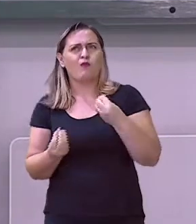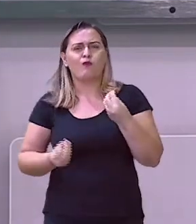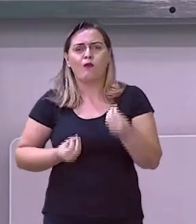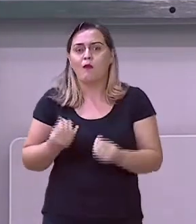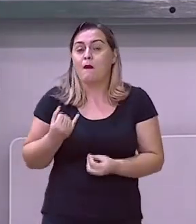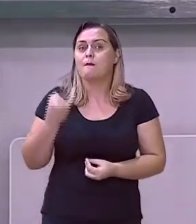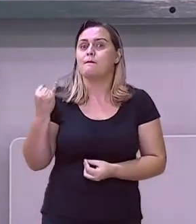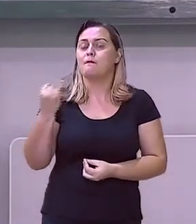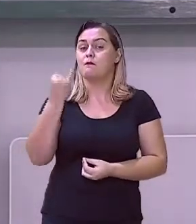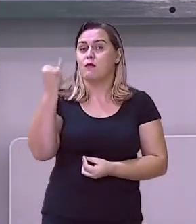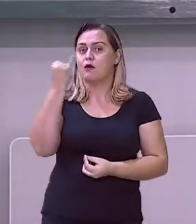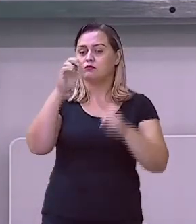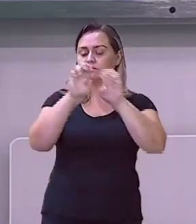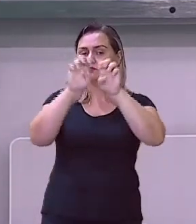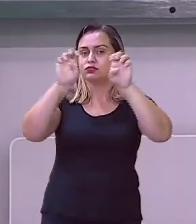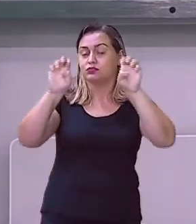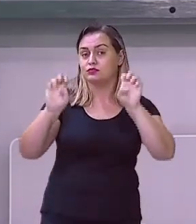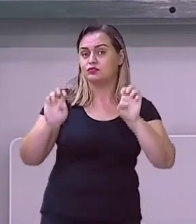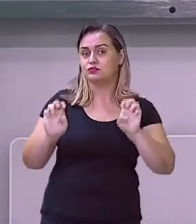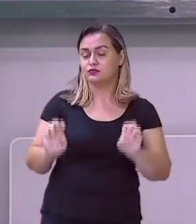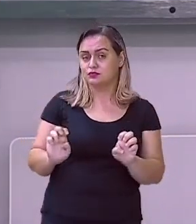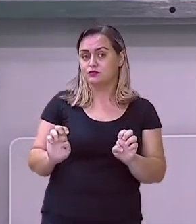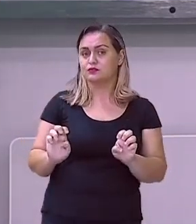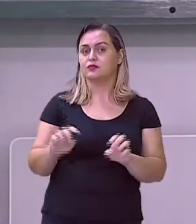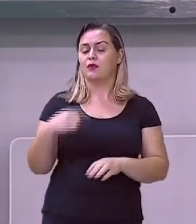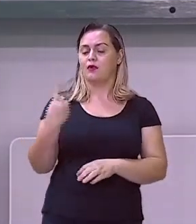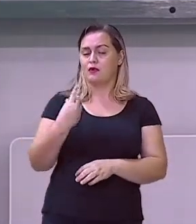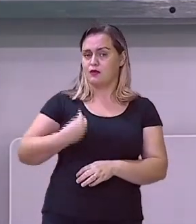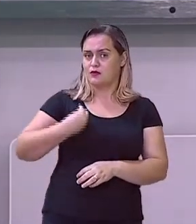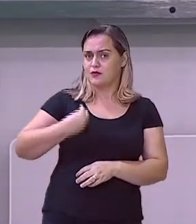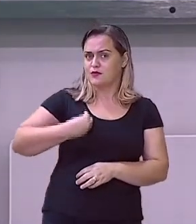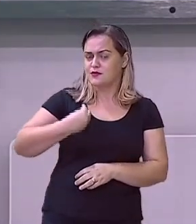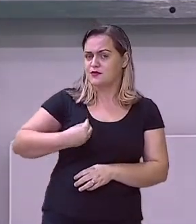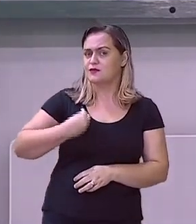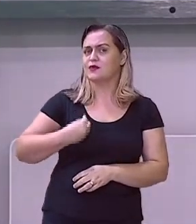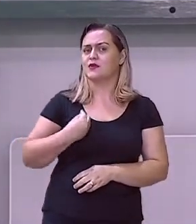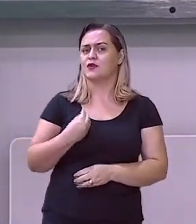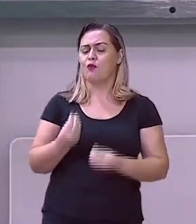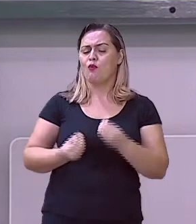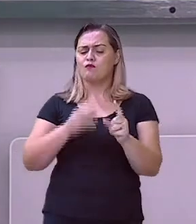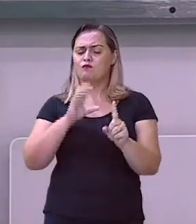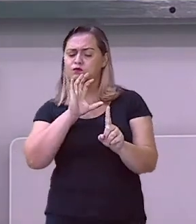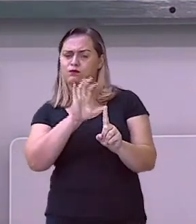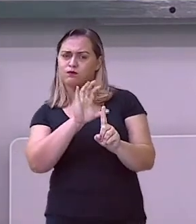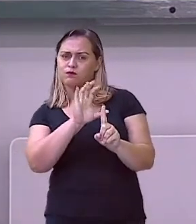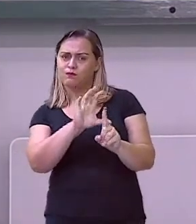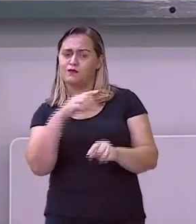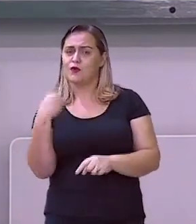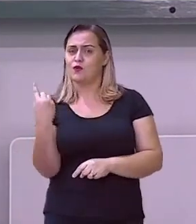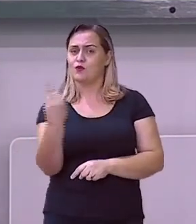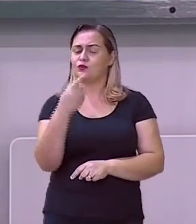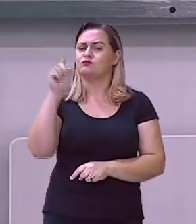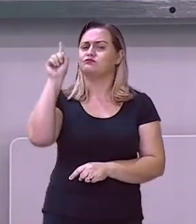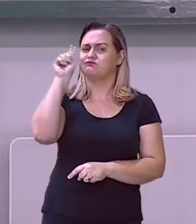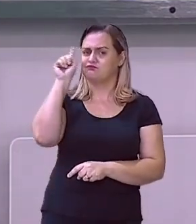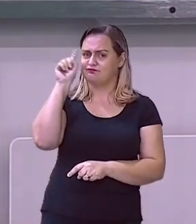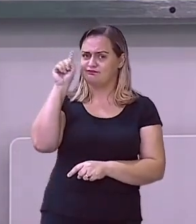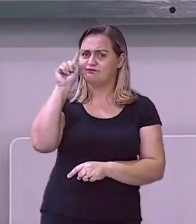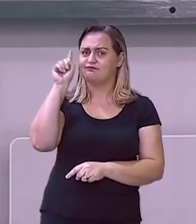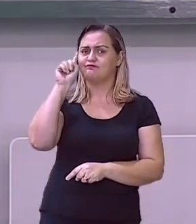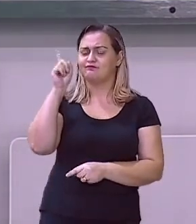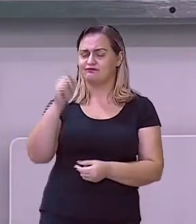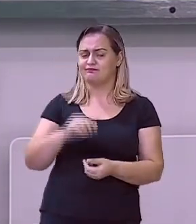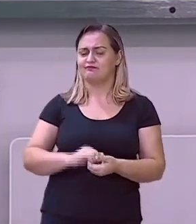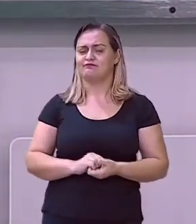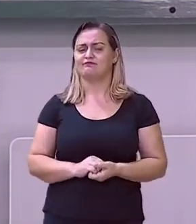tem para as nossas vidas, como que interfere no nosso dia a dia.